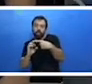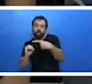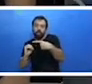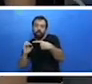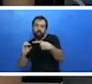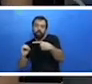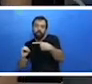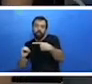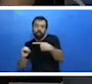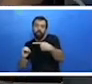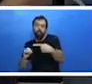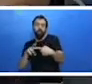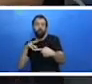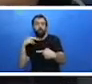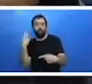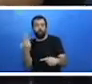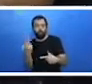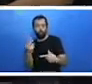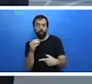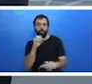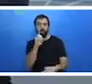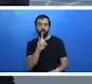então 1/100.